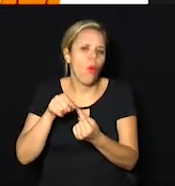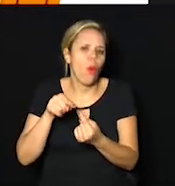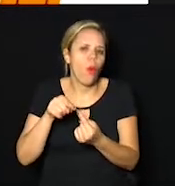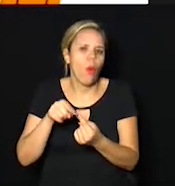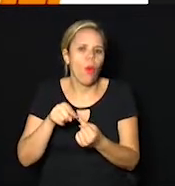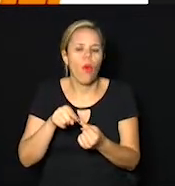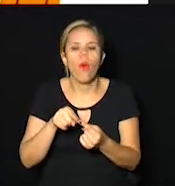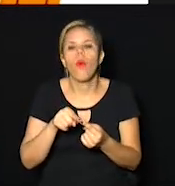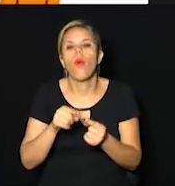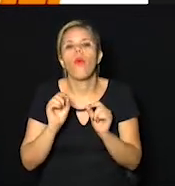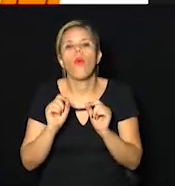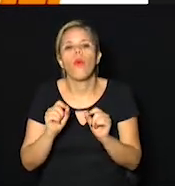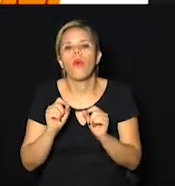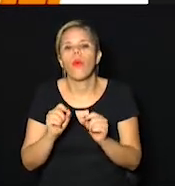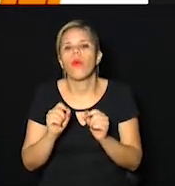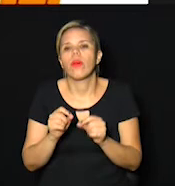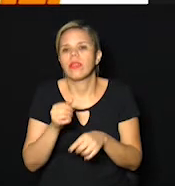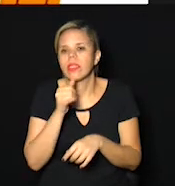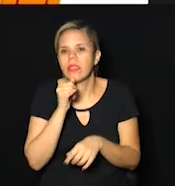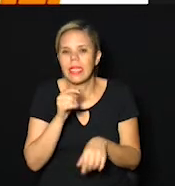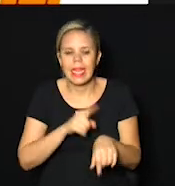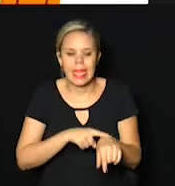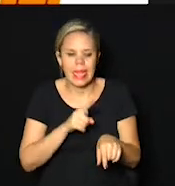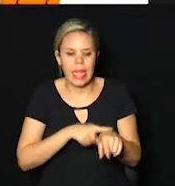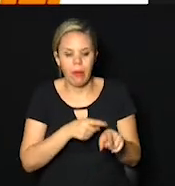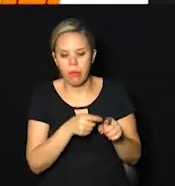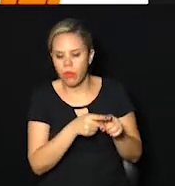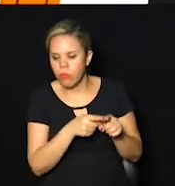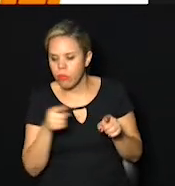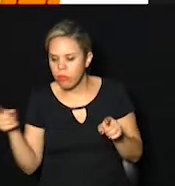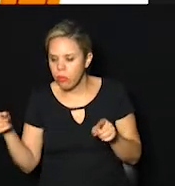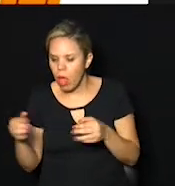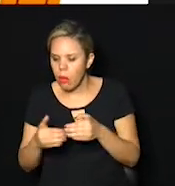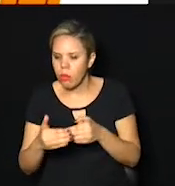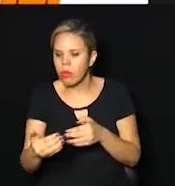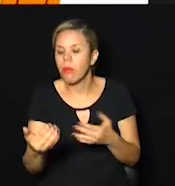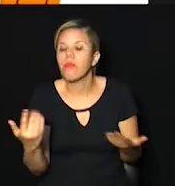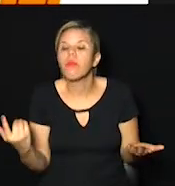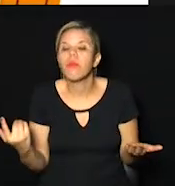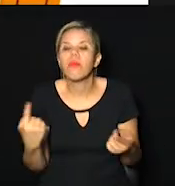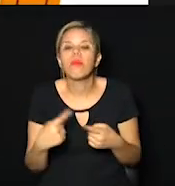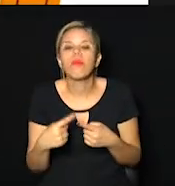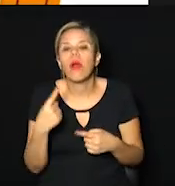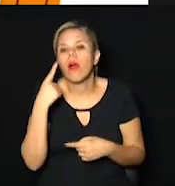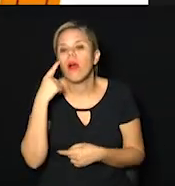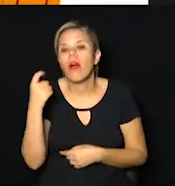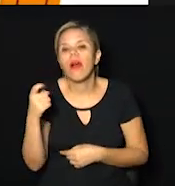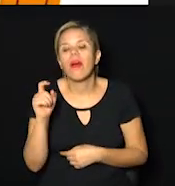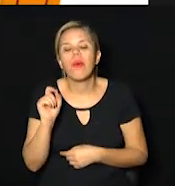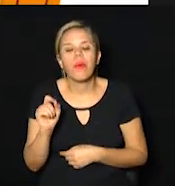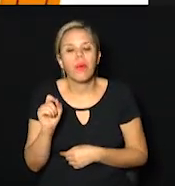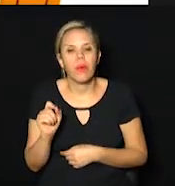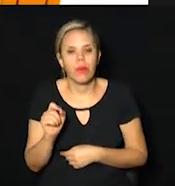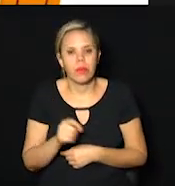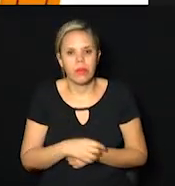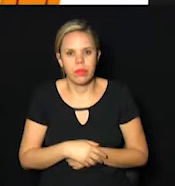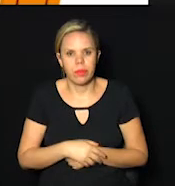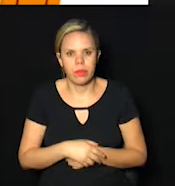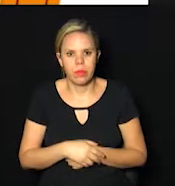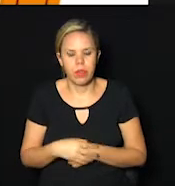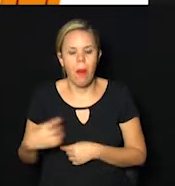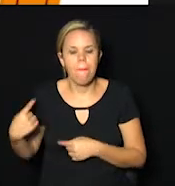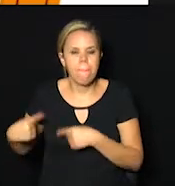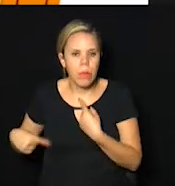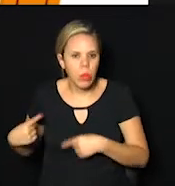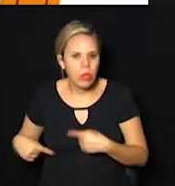E aí note que eu usei plural, tempos. Por quê? É interessante o seguinte, política